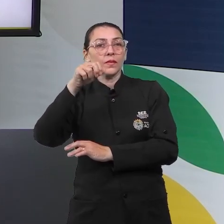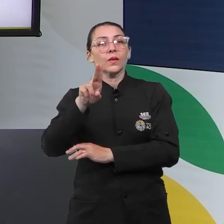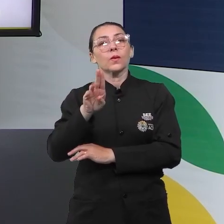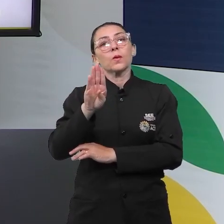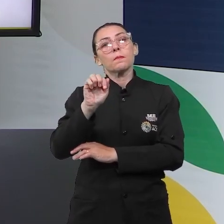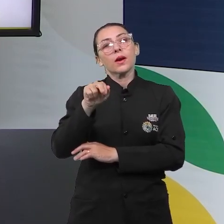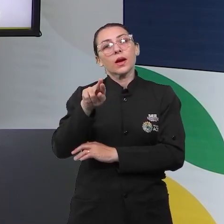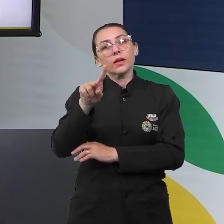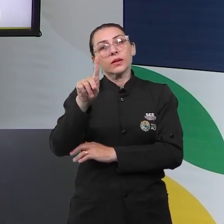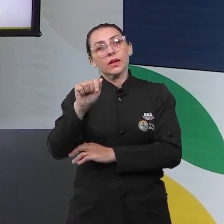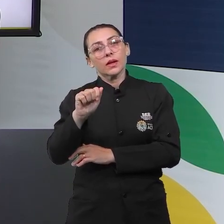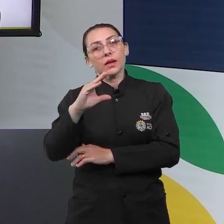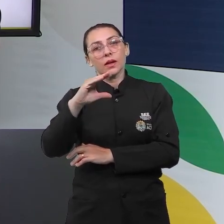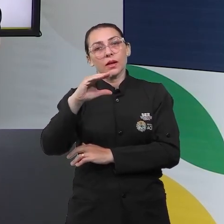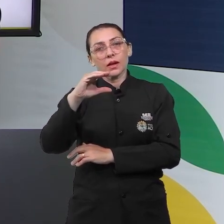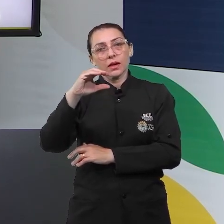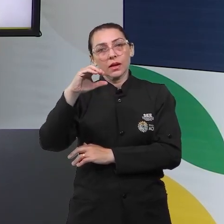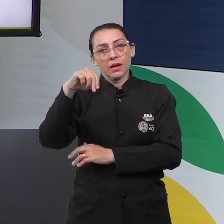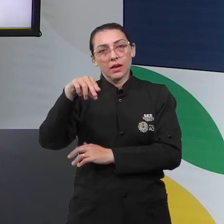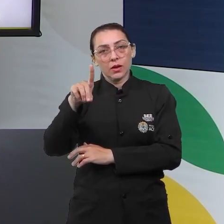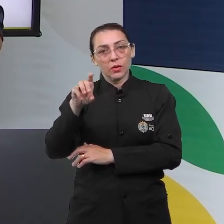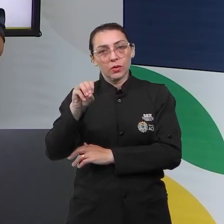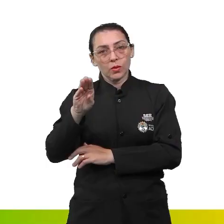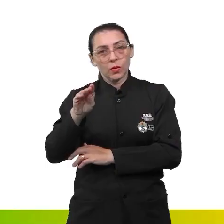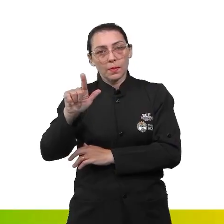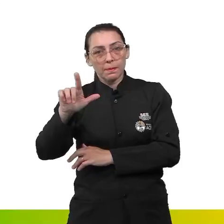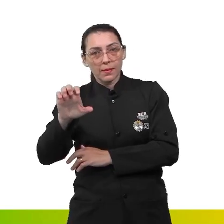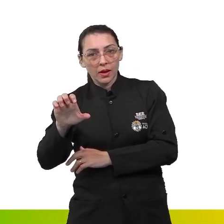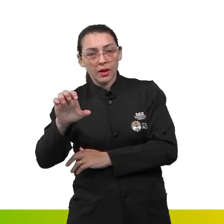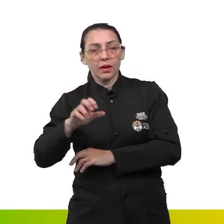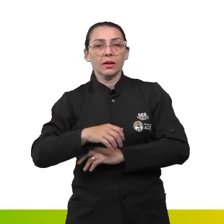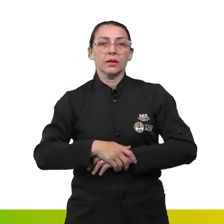Umbanda, o Candomblé, entre outras. Ok?